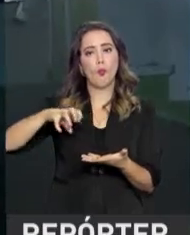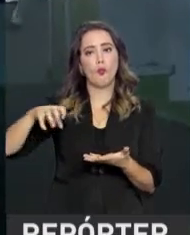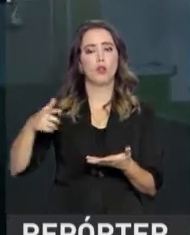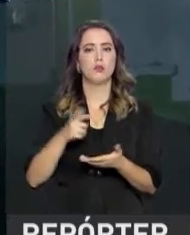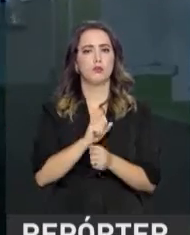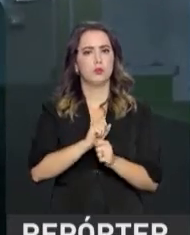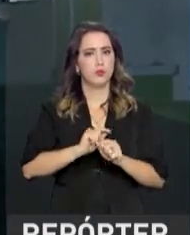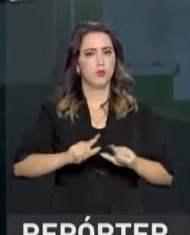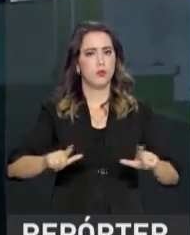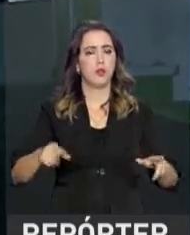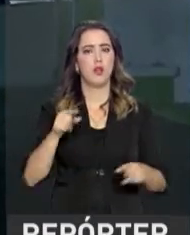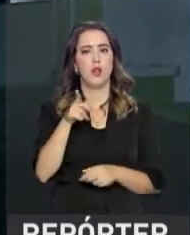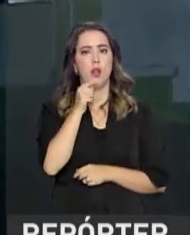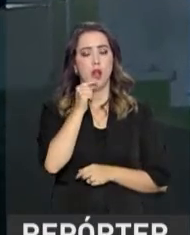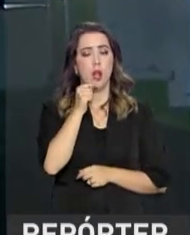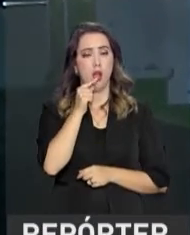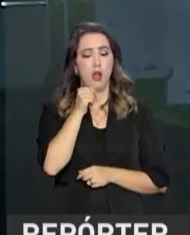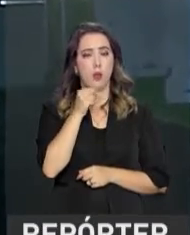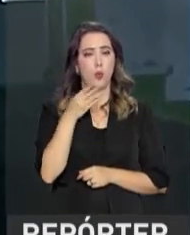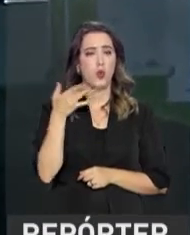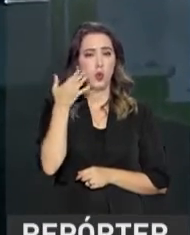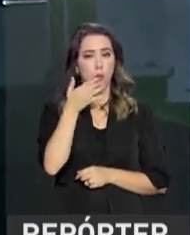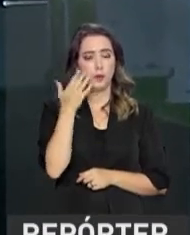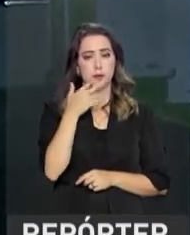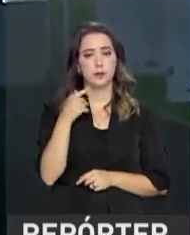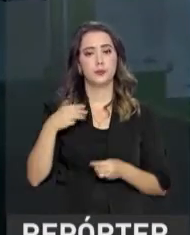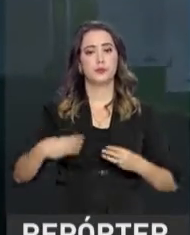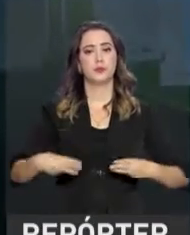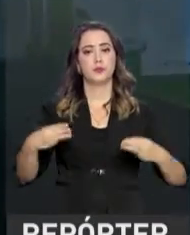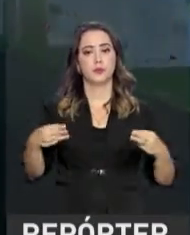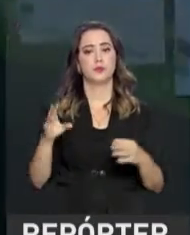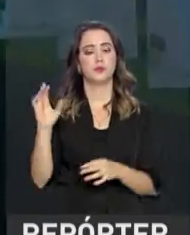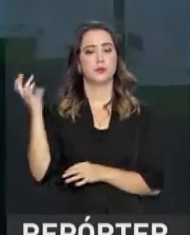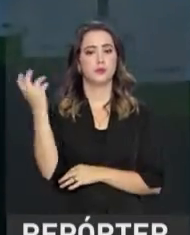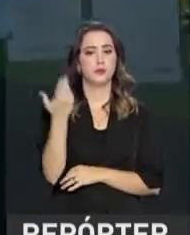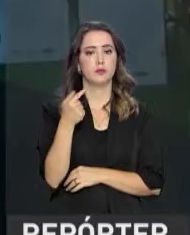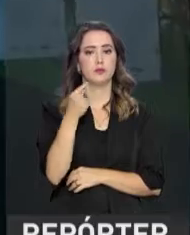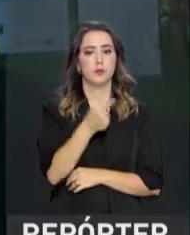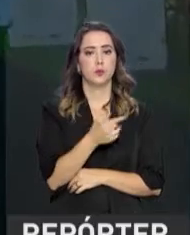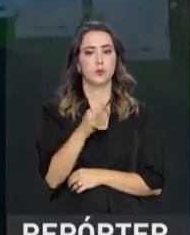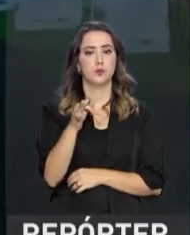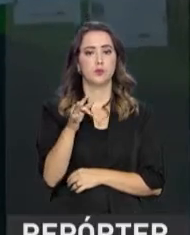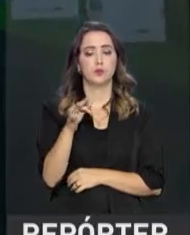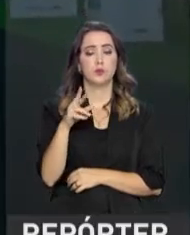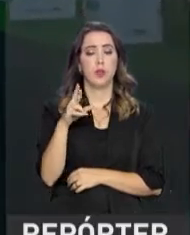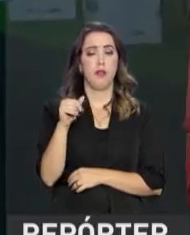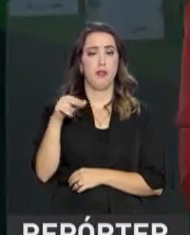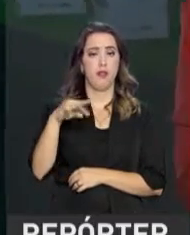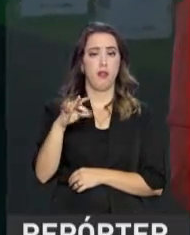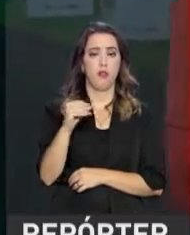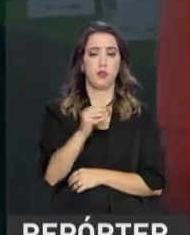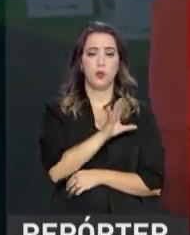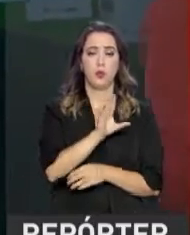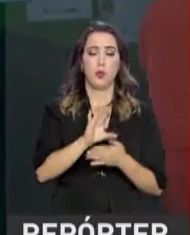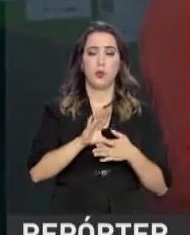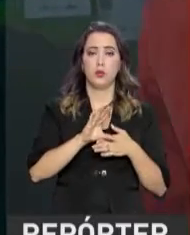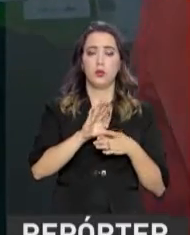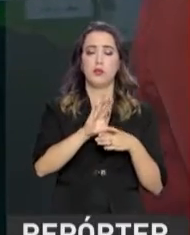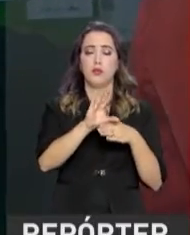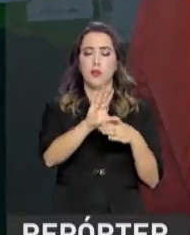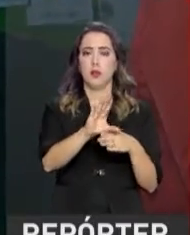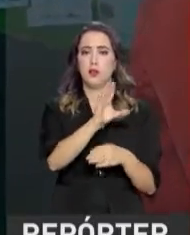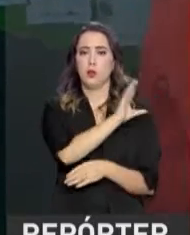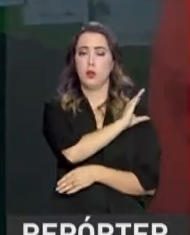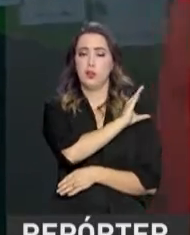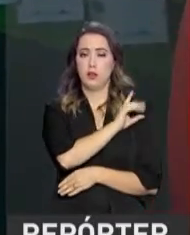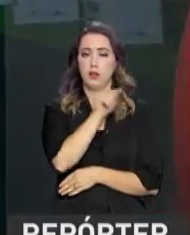do programa Água Doce do Ministério do Meio Ambiente. Aqui ao meu lado está o Renato Ferreira, coordenador nacional do programa. Renato, como é que